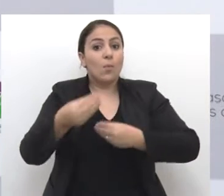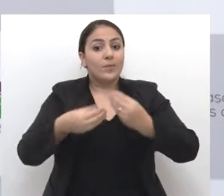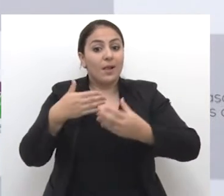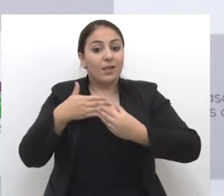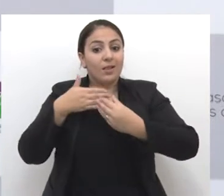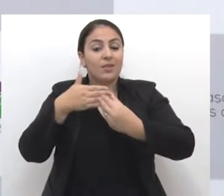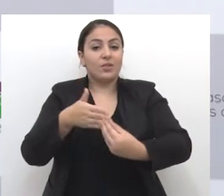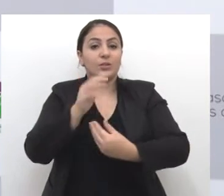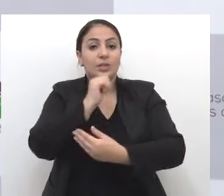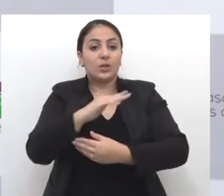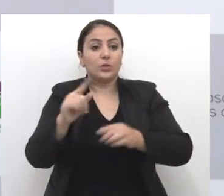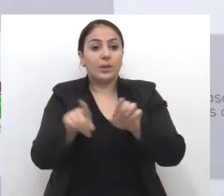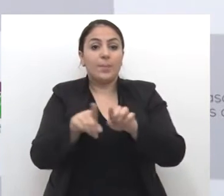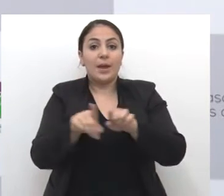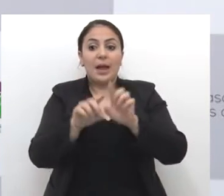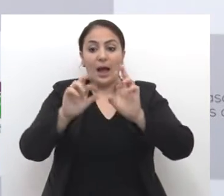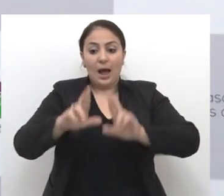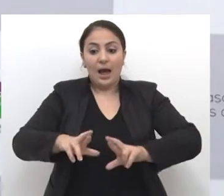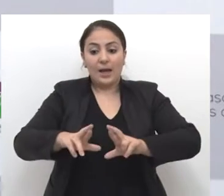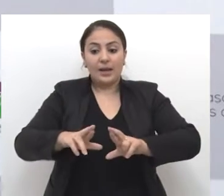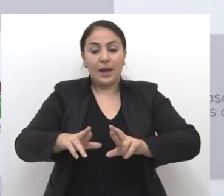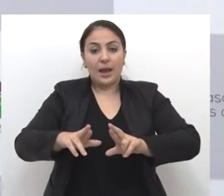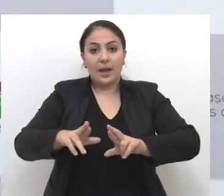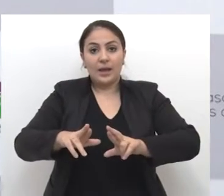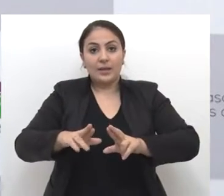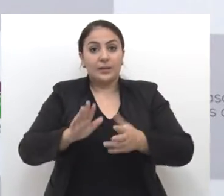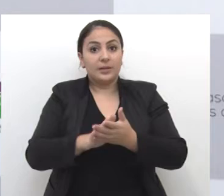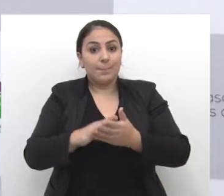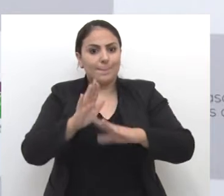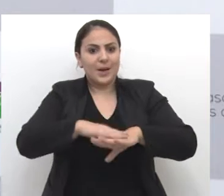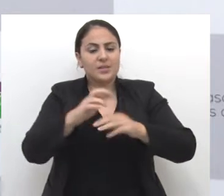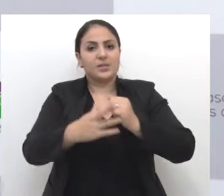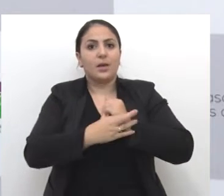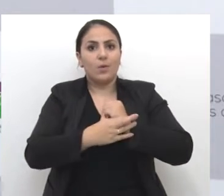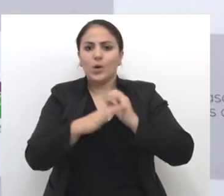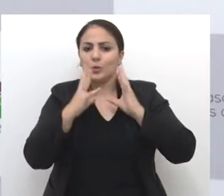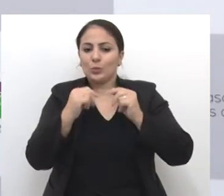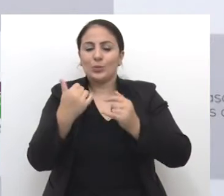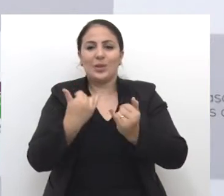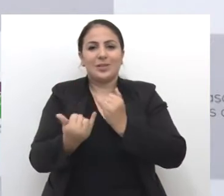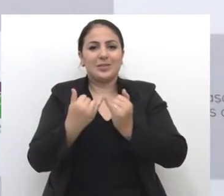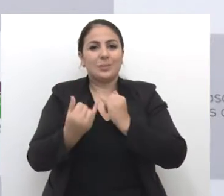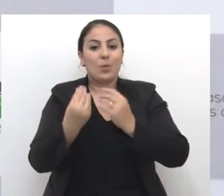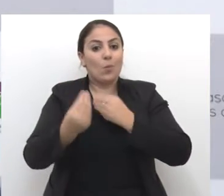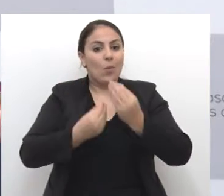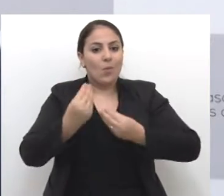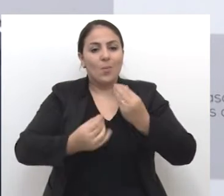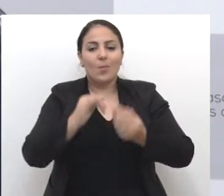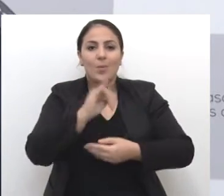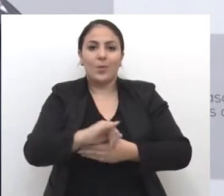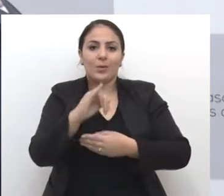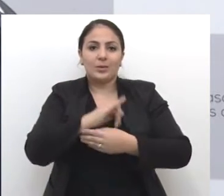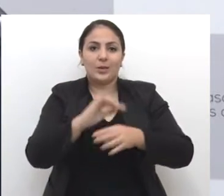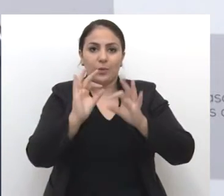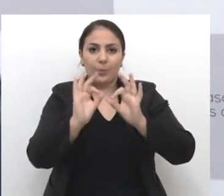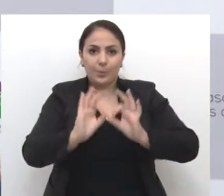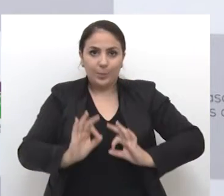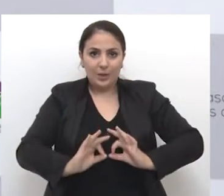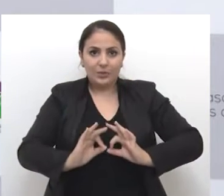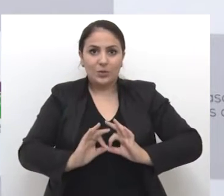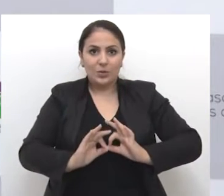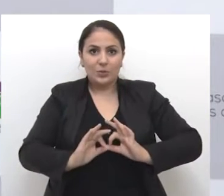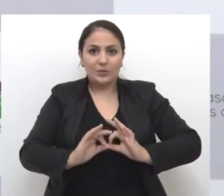conduzir os alunos e qual é a área de refúgio. Então tudo isso aí são exemplos de como é importante um plano